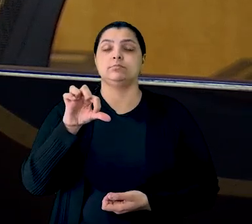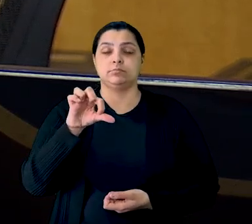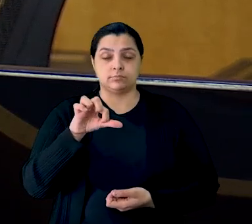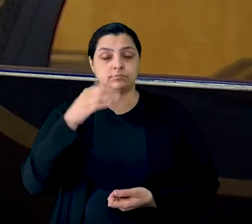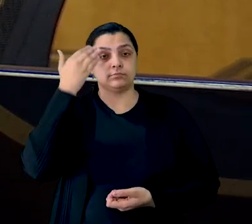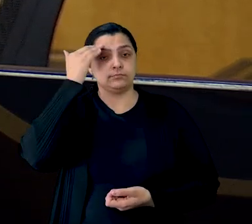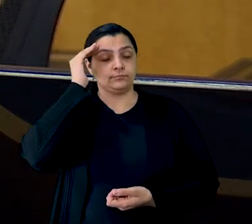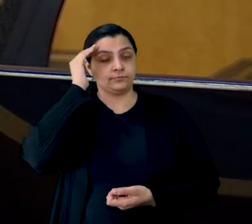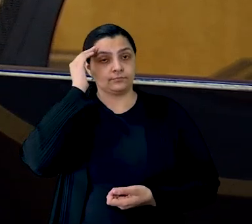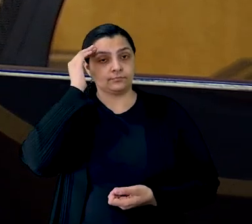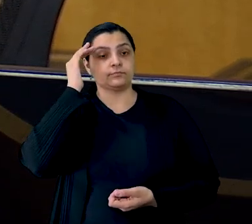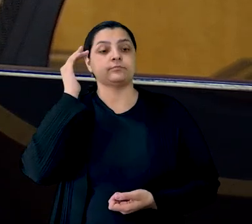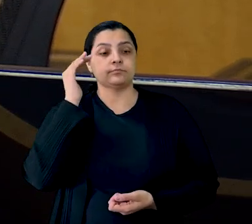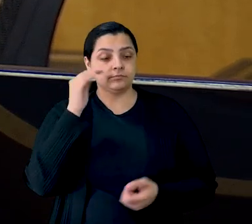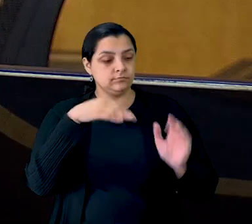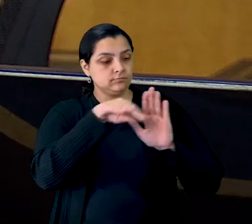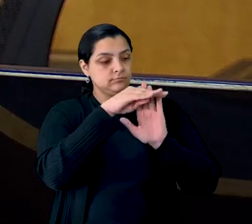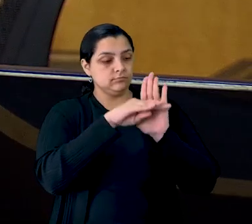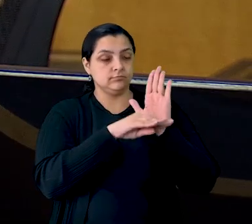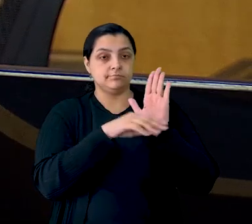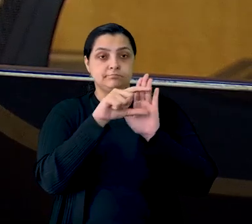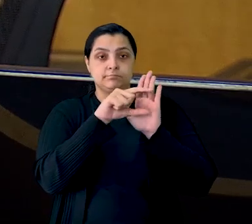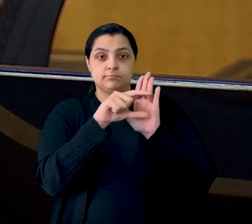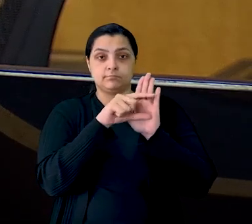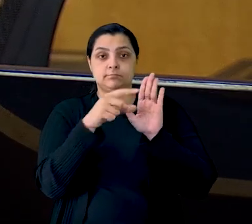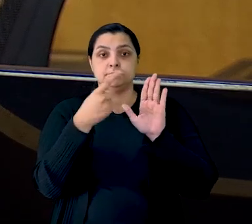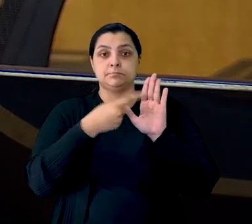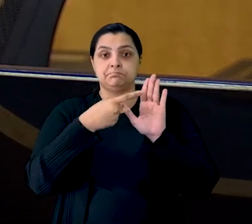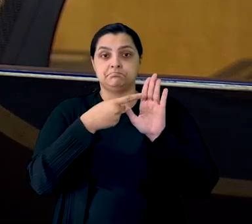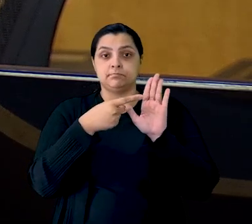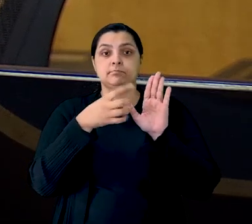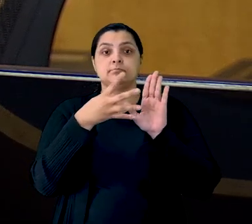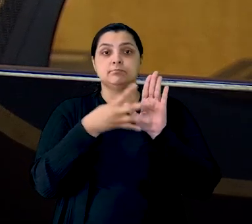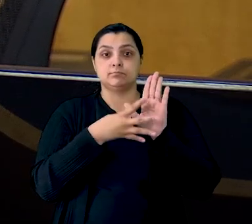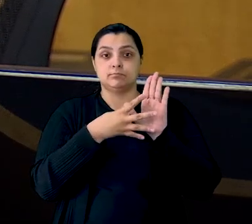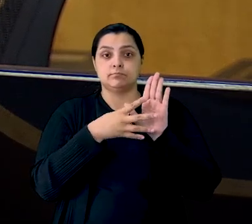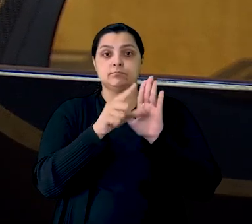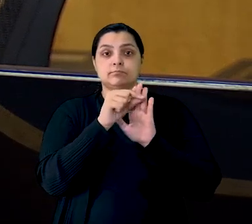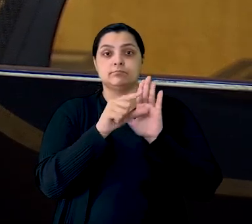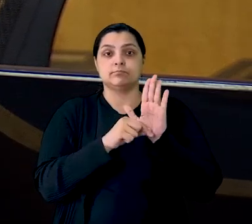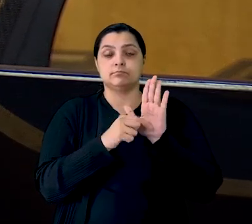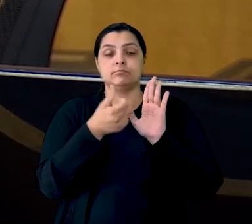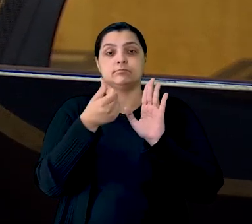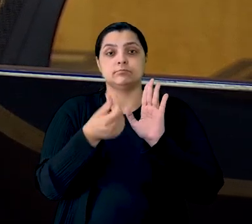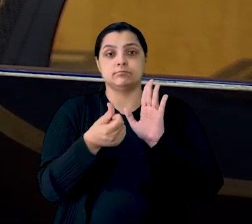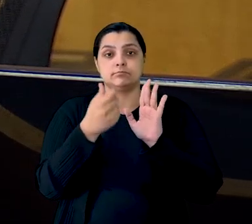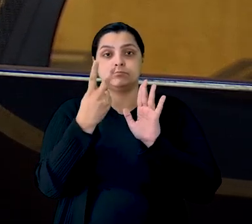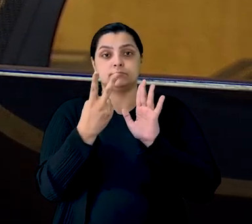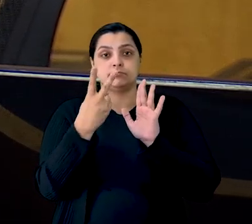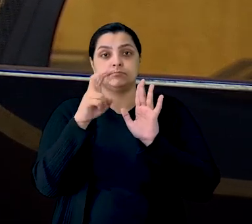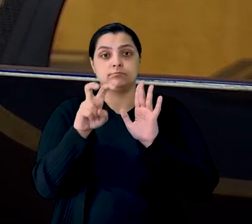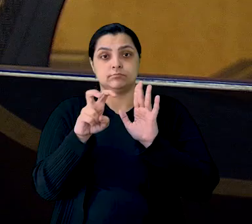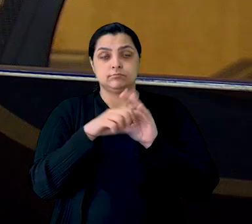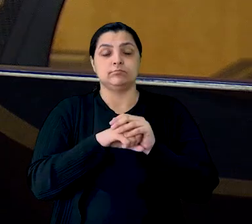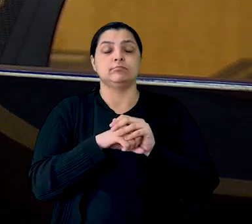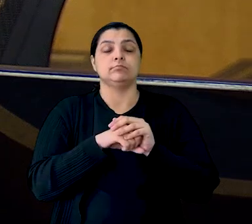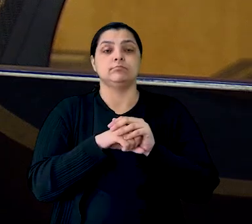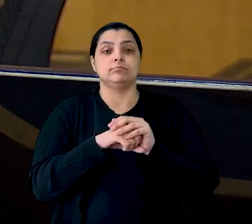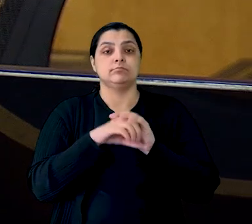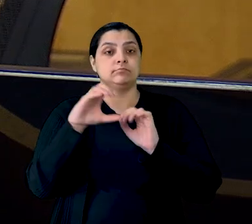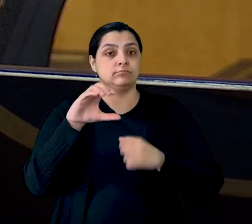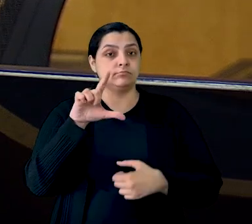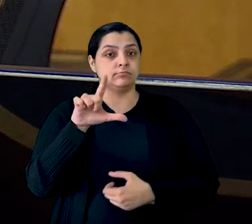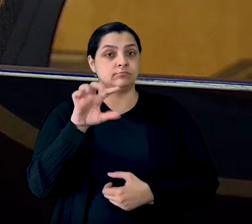2139, que deu interpretação conforme os parágrafos 1º e 4º do artigo